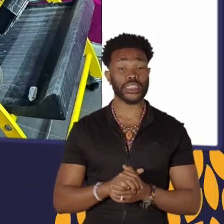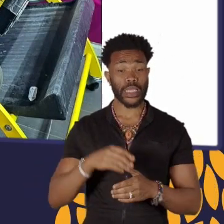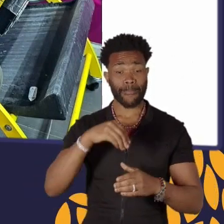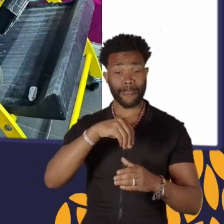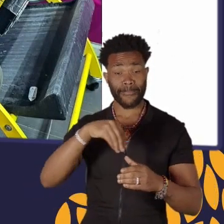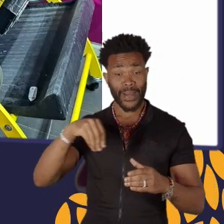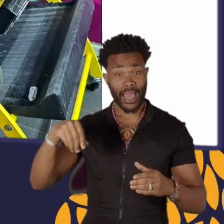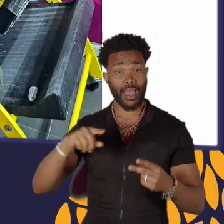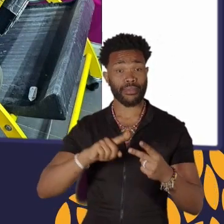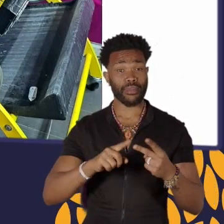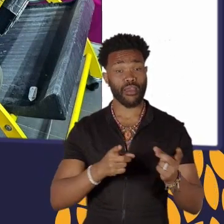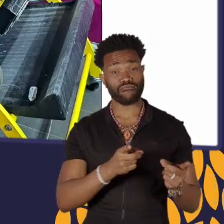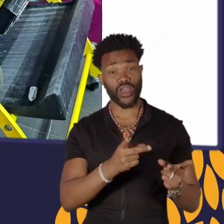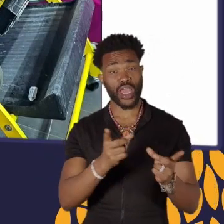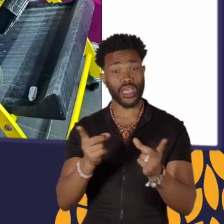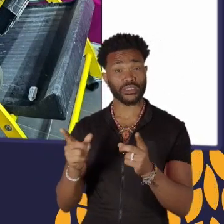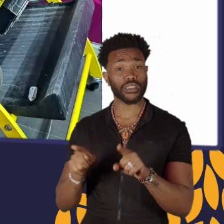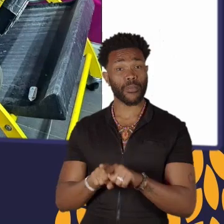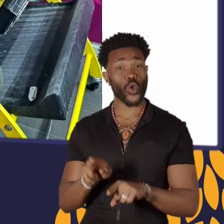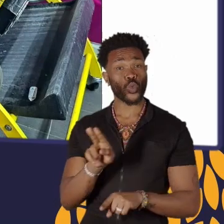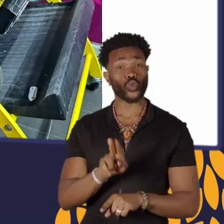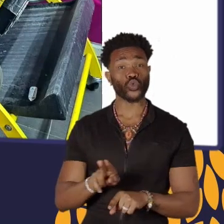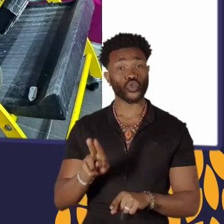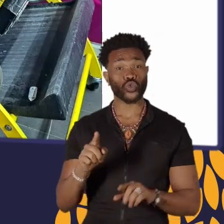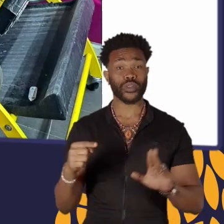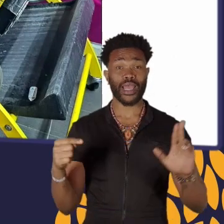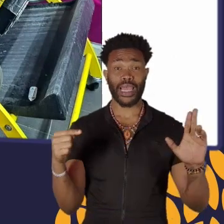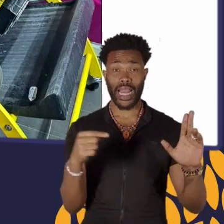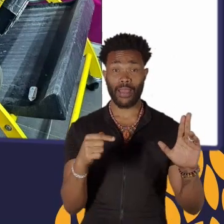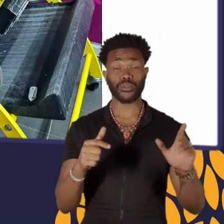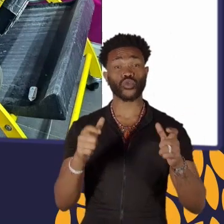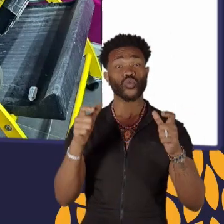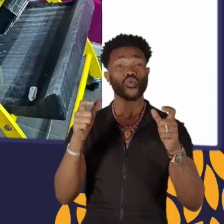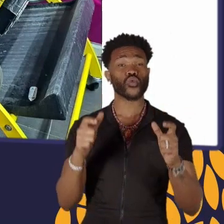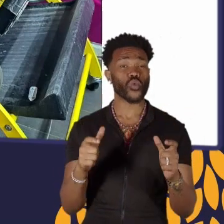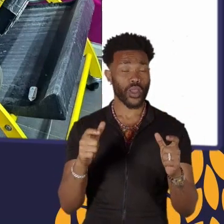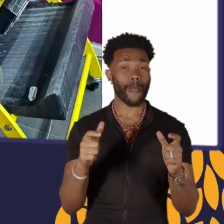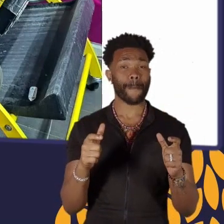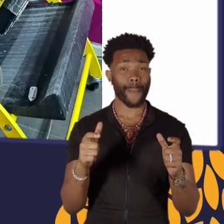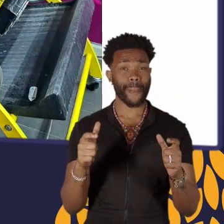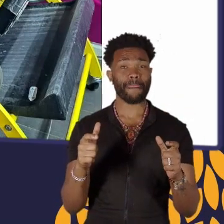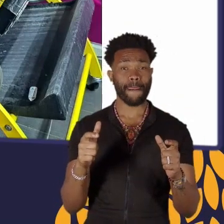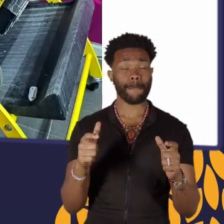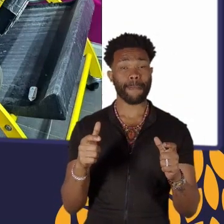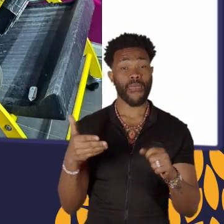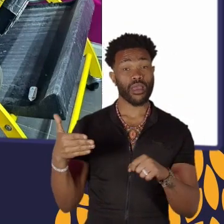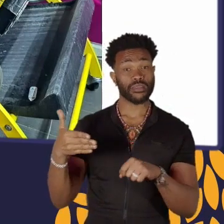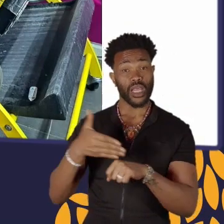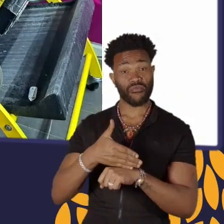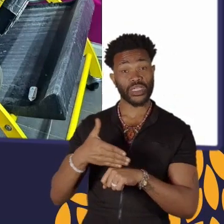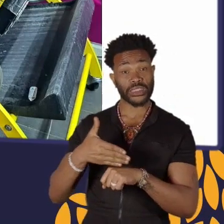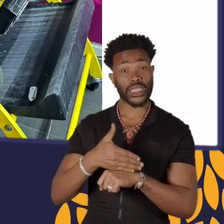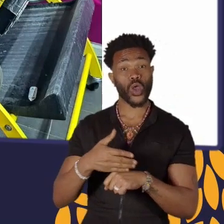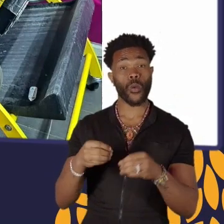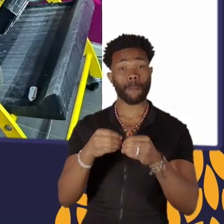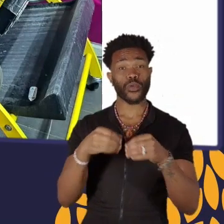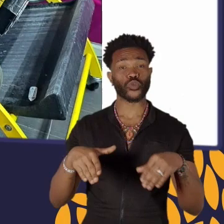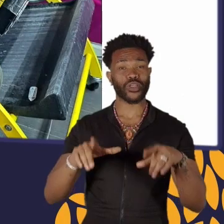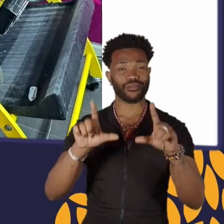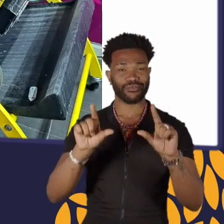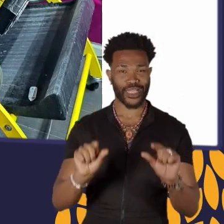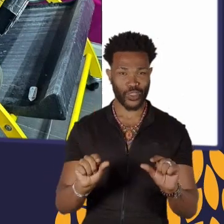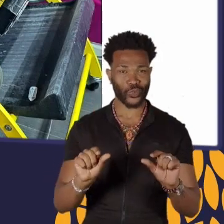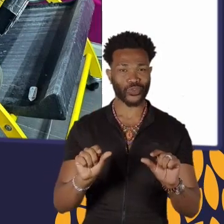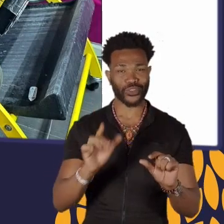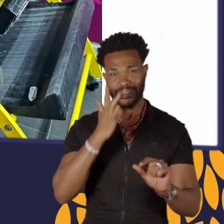cultivo, de venda, enfim, e do uso da própria cannabis nos espaços nas intervenções de redução de danos